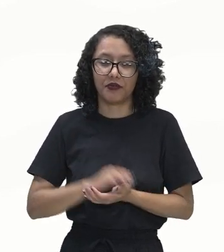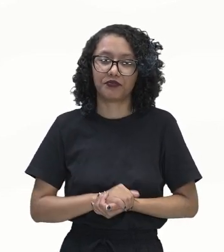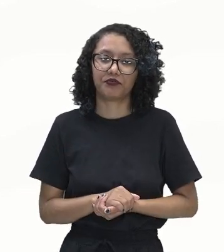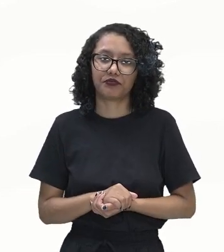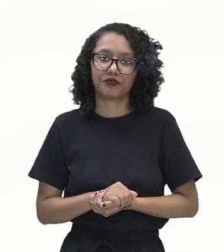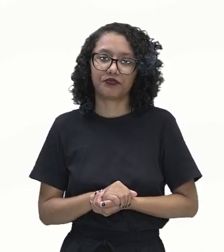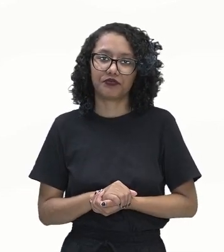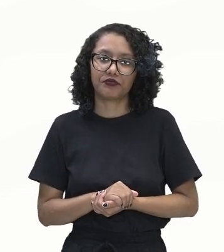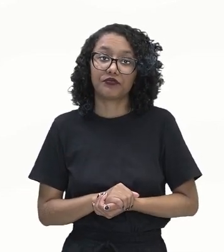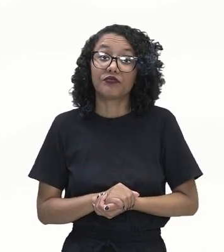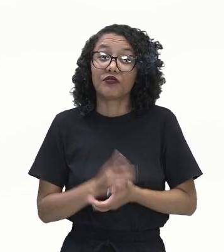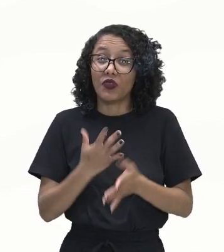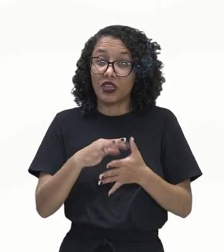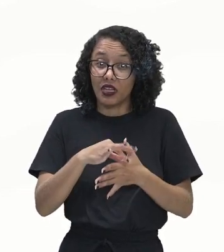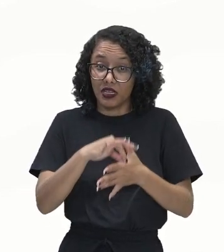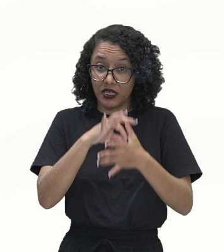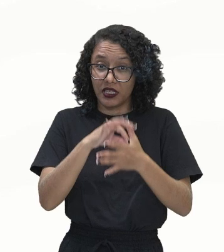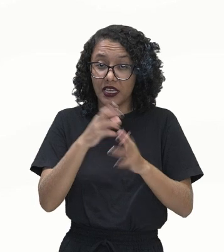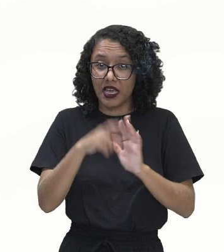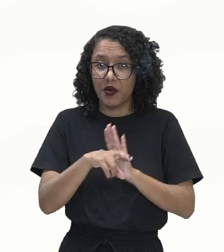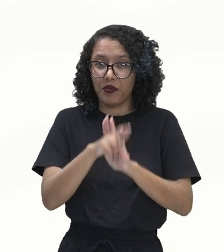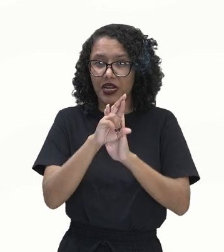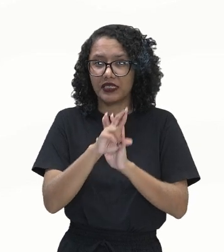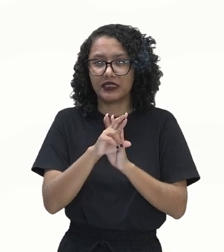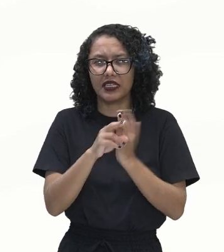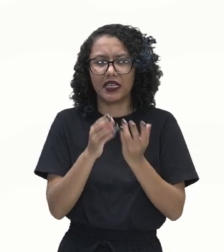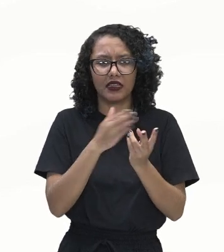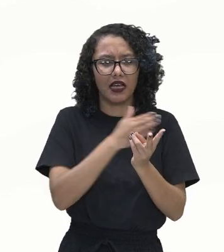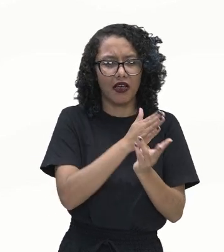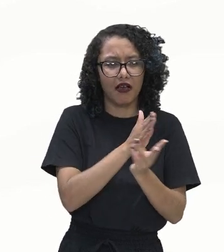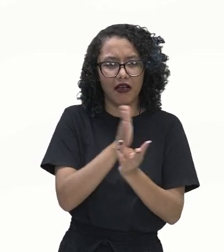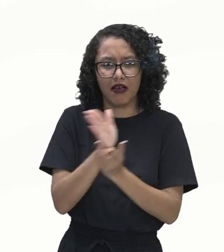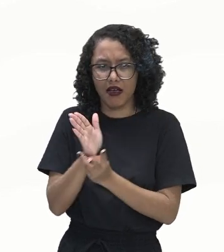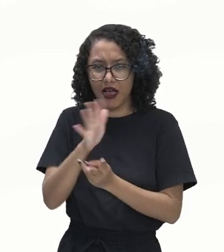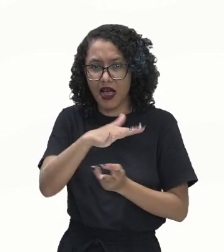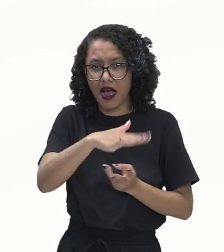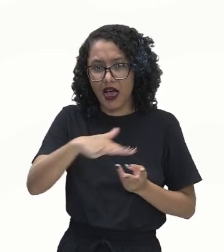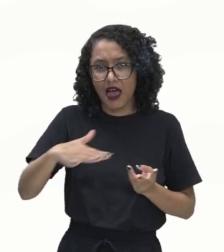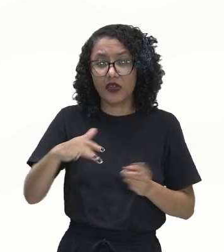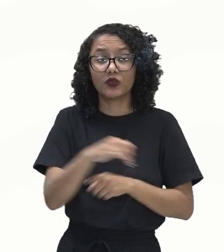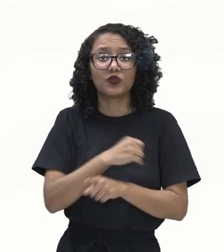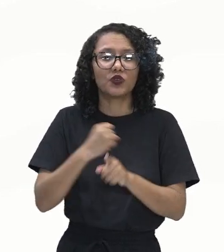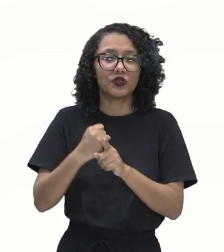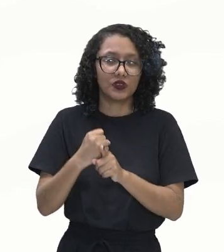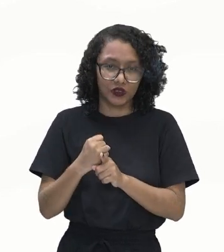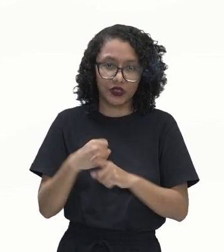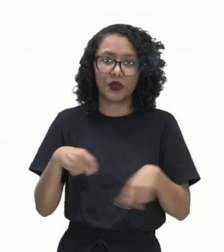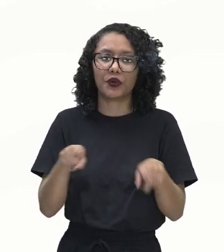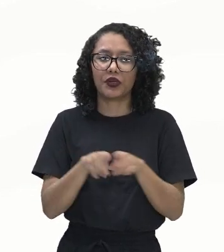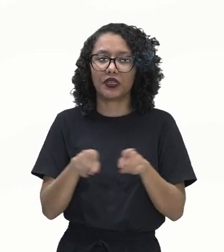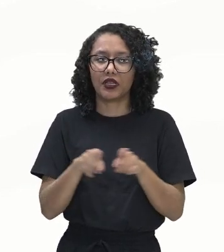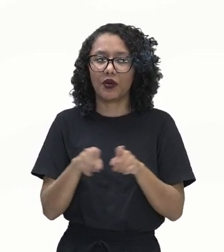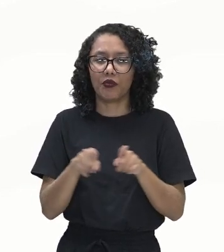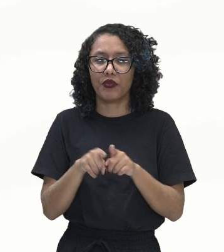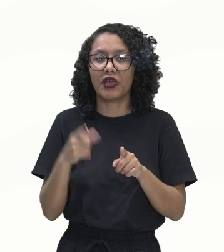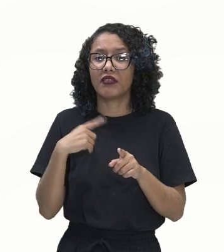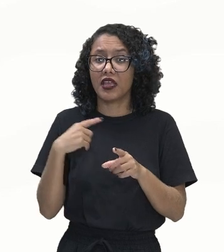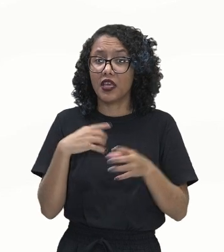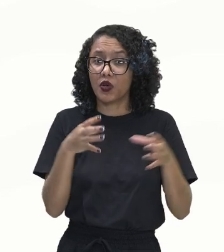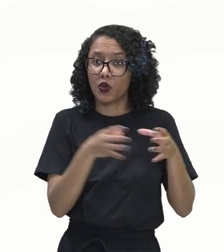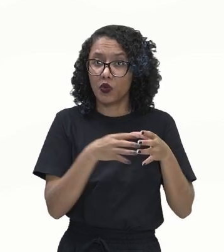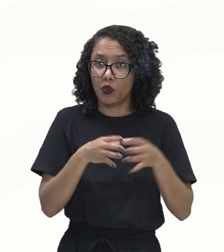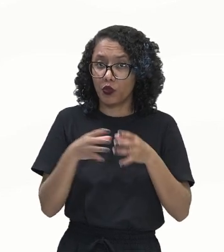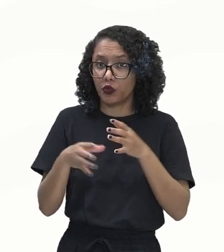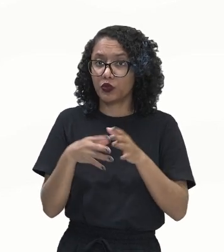aqui vários segmentos sociais, certo? Então, vai contar também com camadas populares,